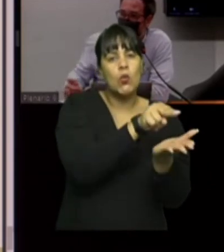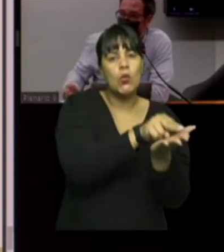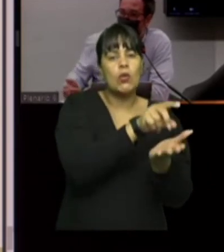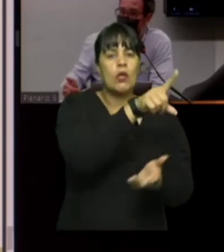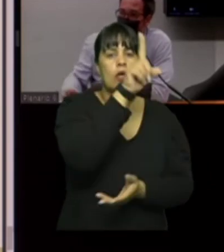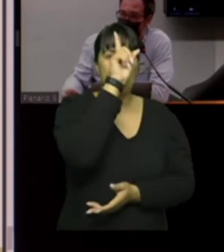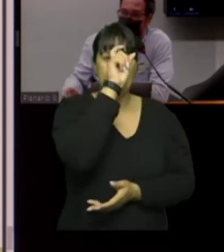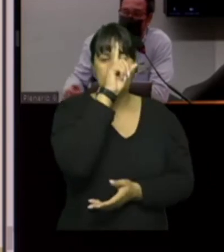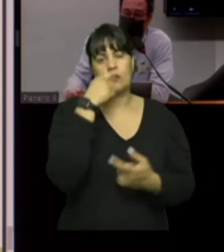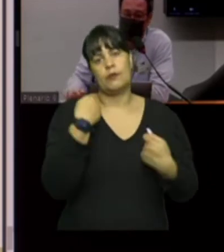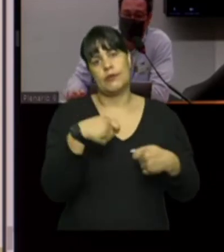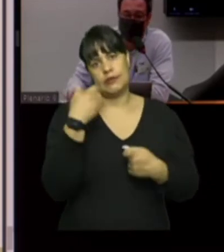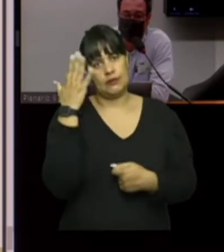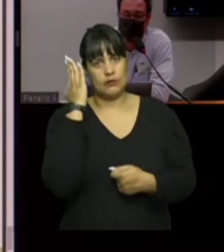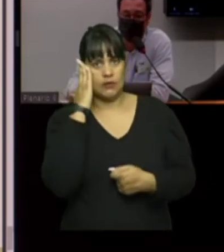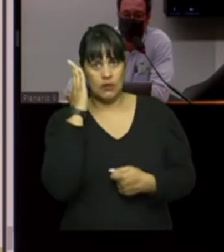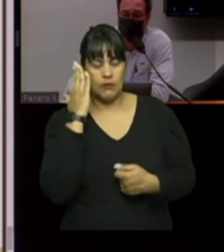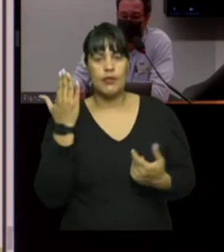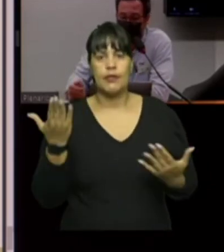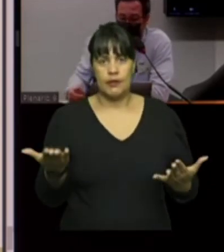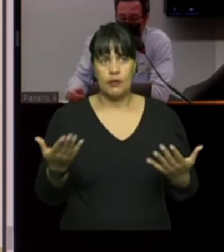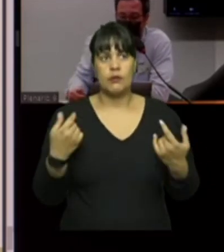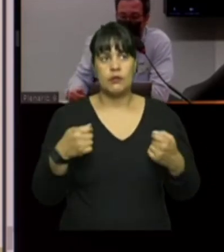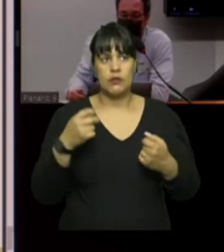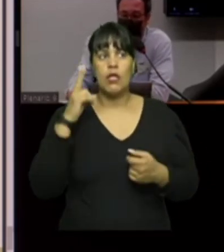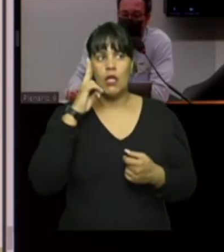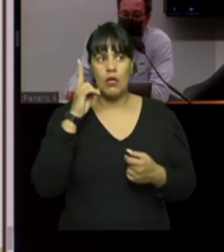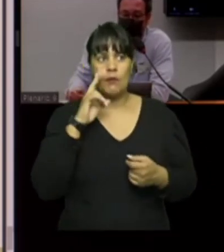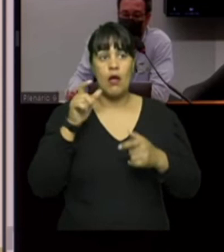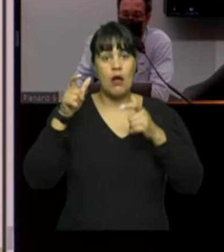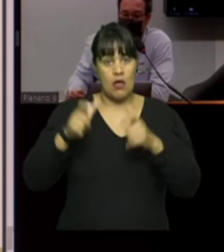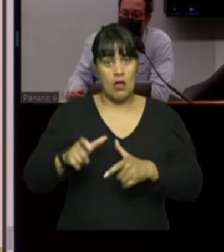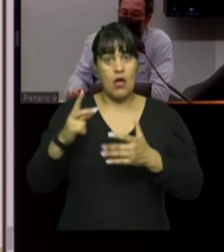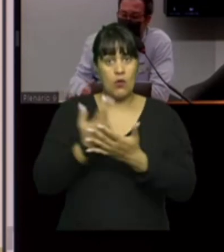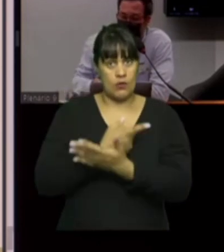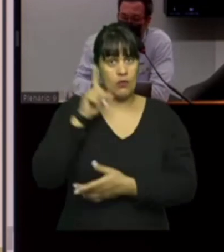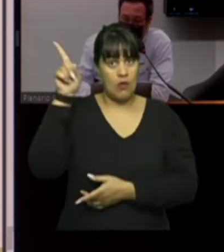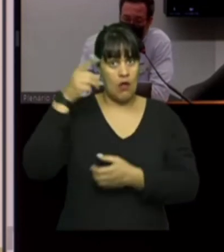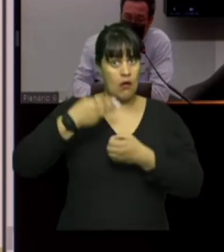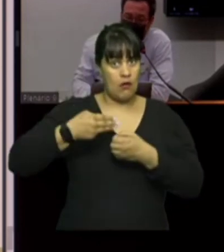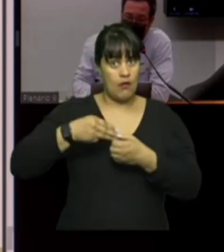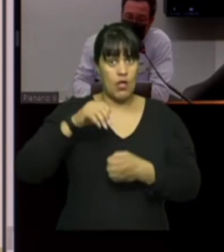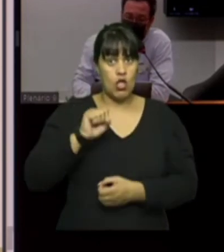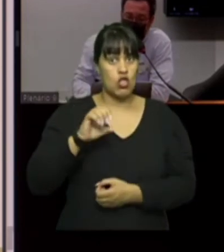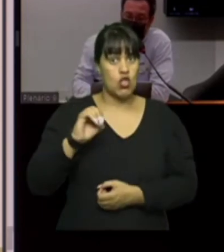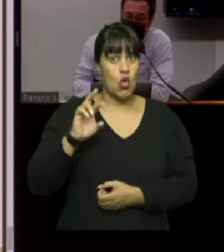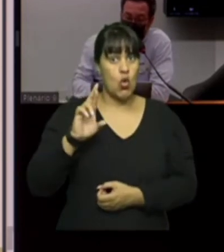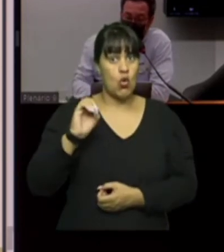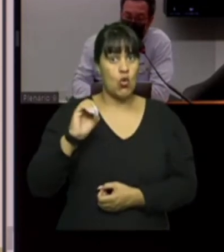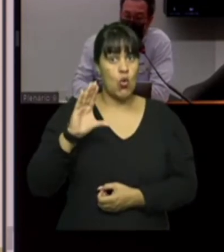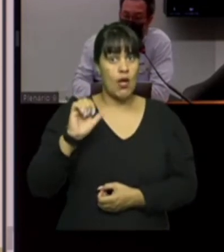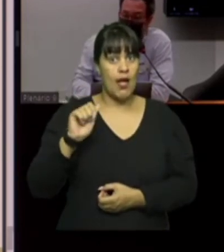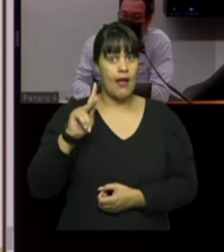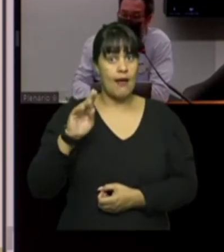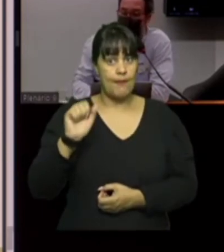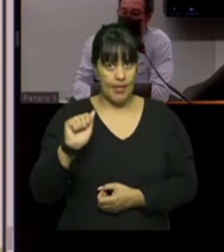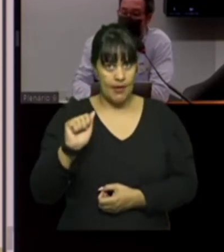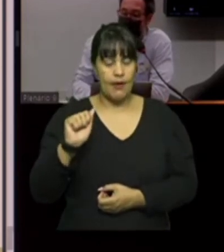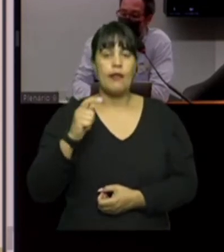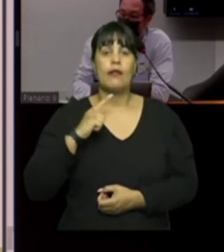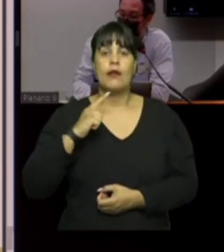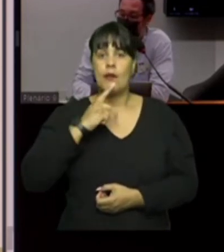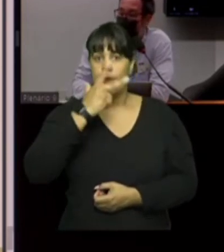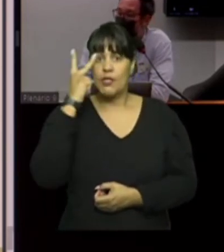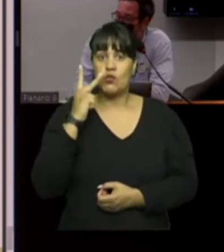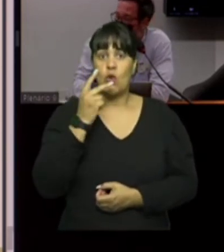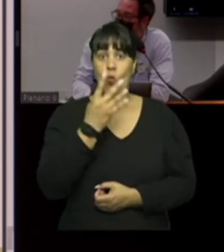na história da política de saúde mental, que é o município de Sorocaba, onde em 3 anos, 449